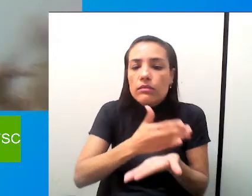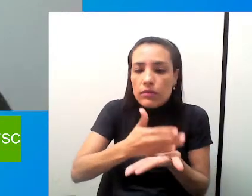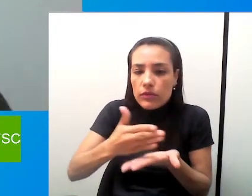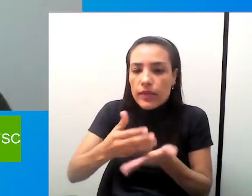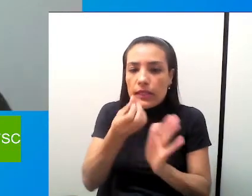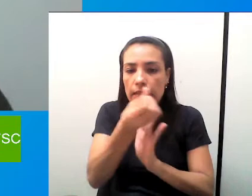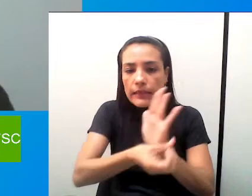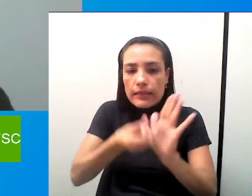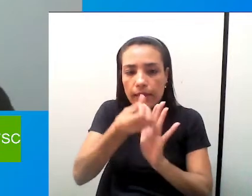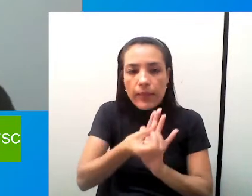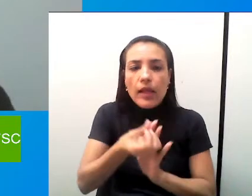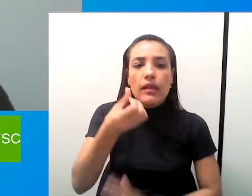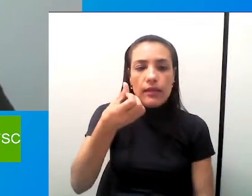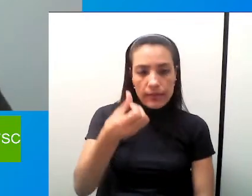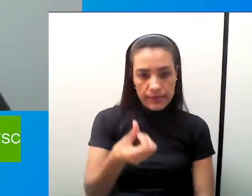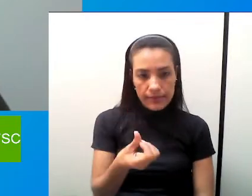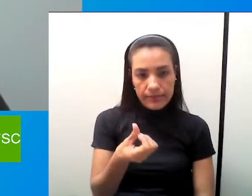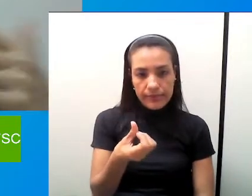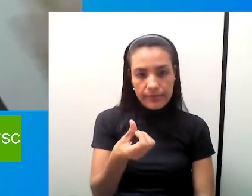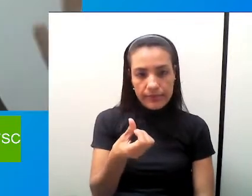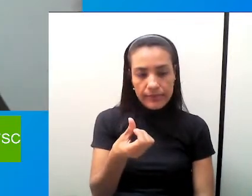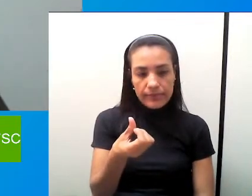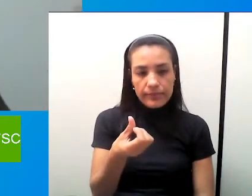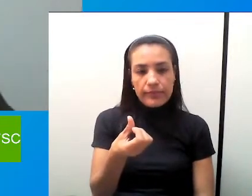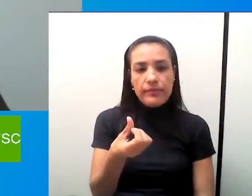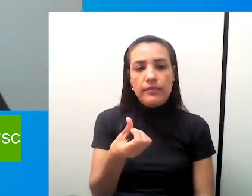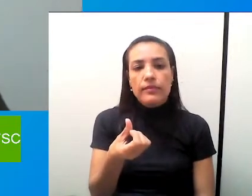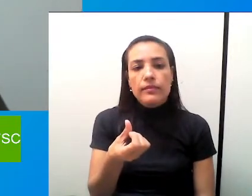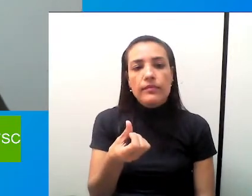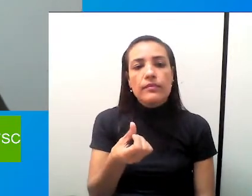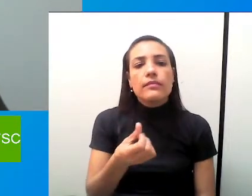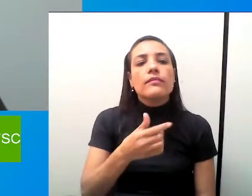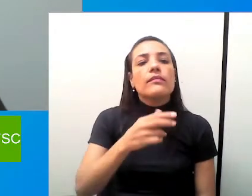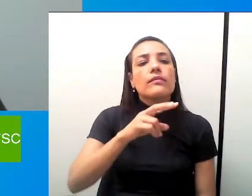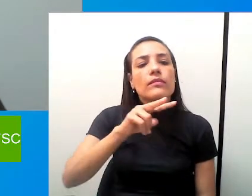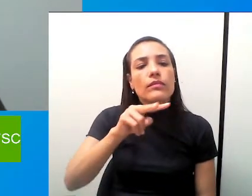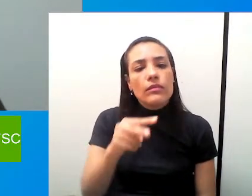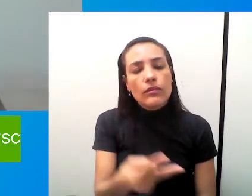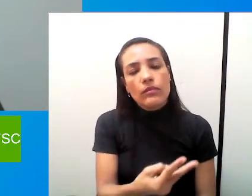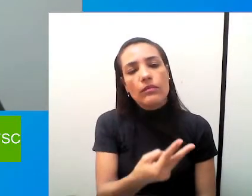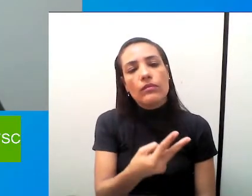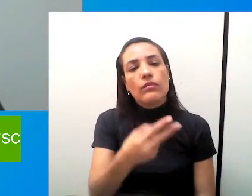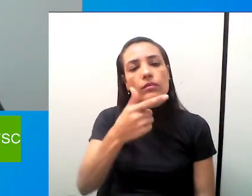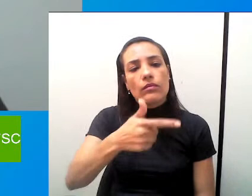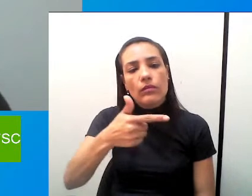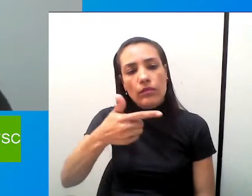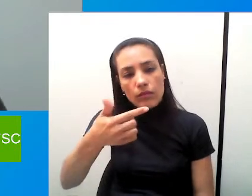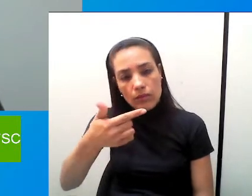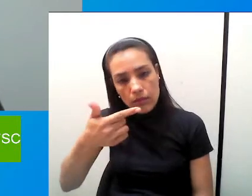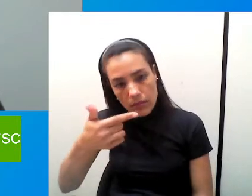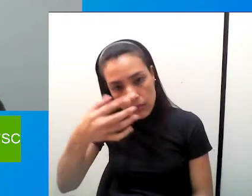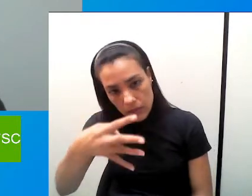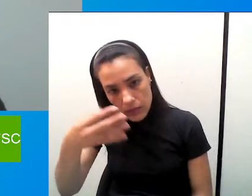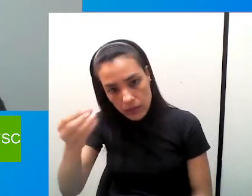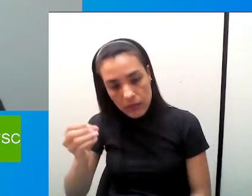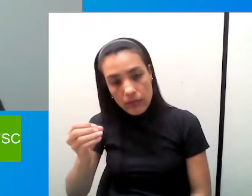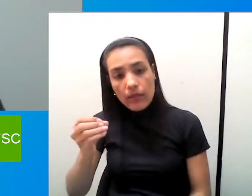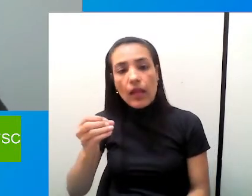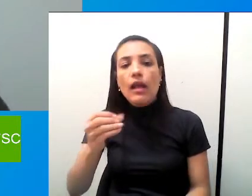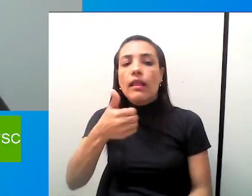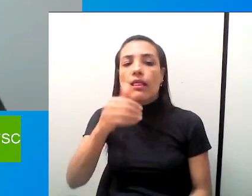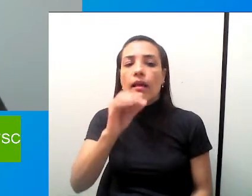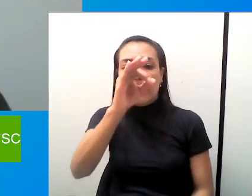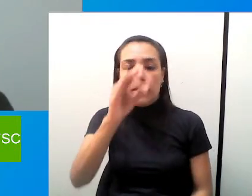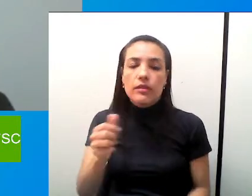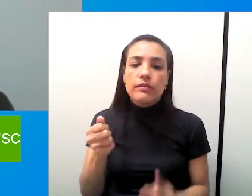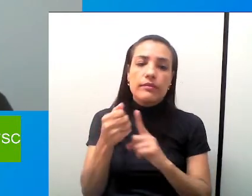né? Tem uma entrada anual. Dessas 2.240, 10% é extensão. Então,